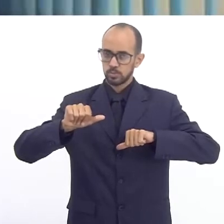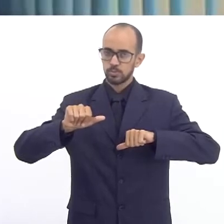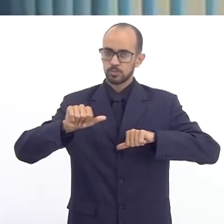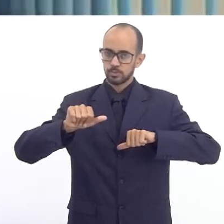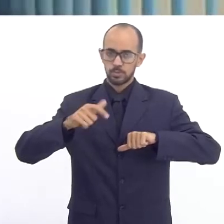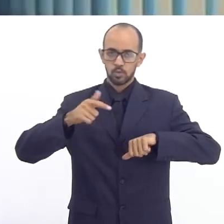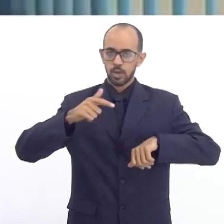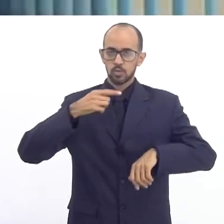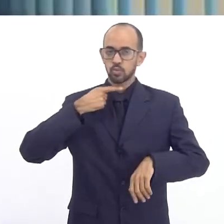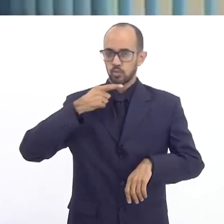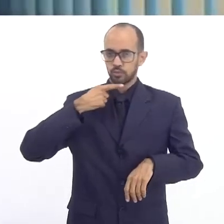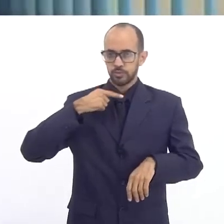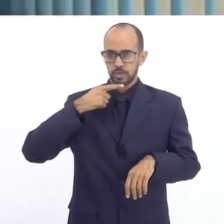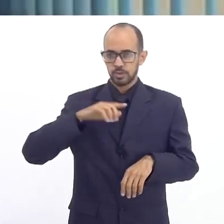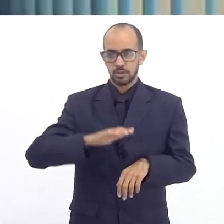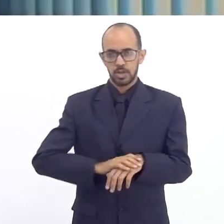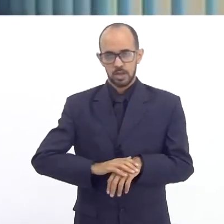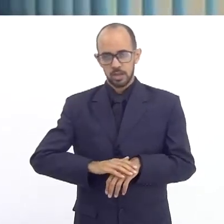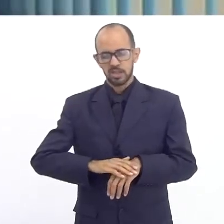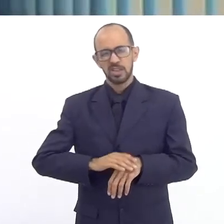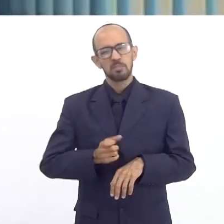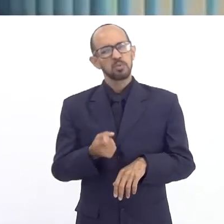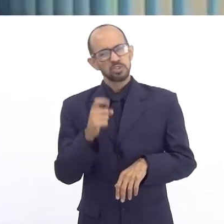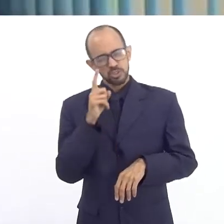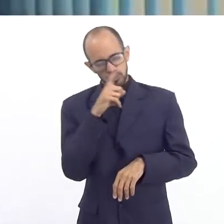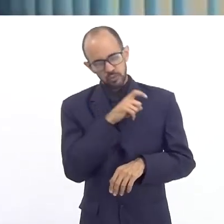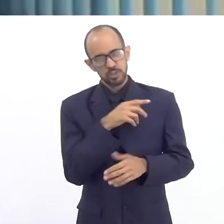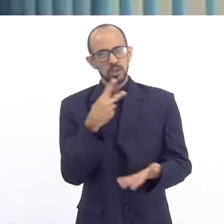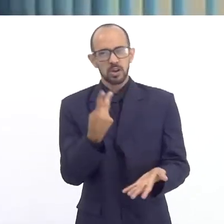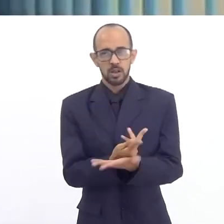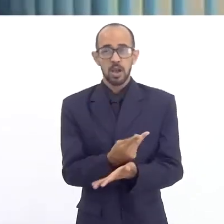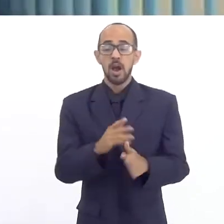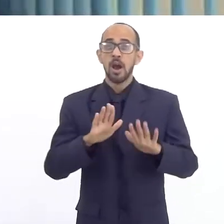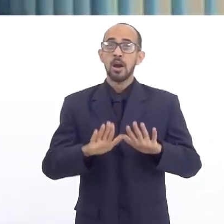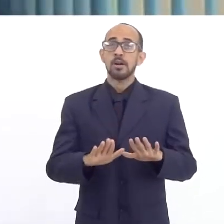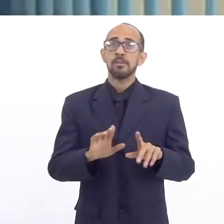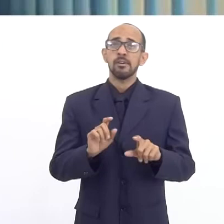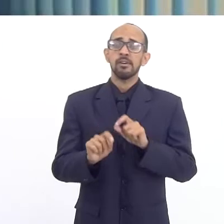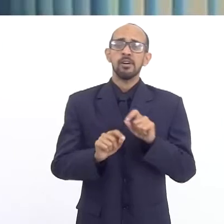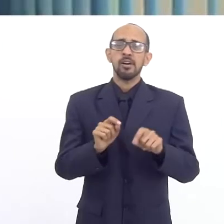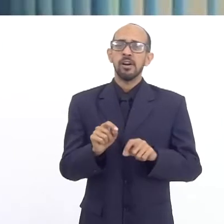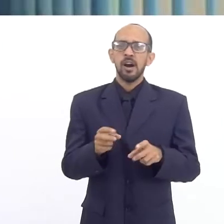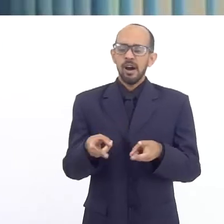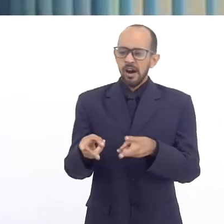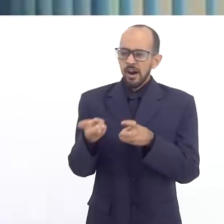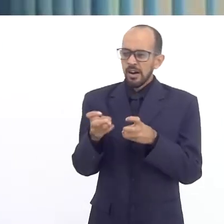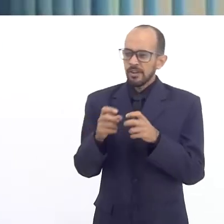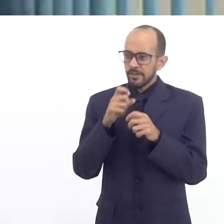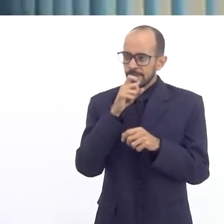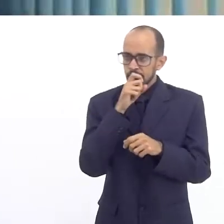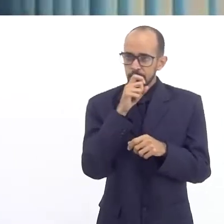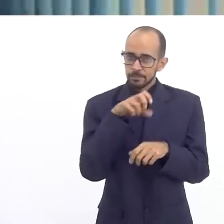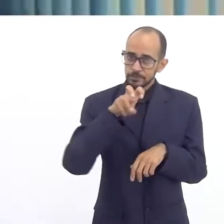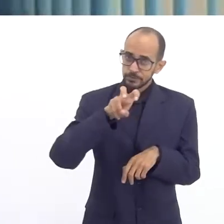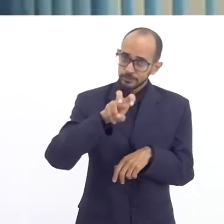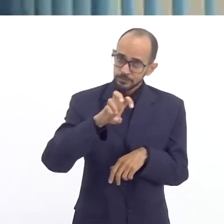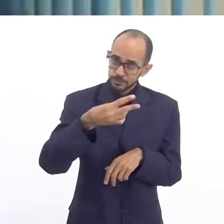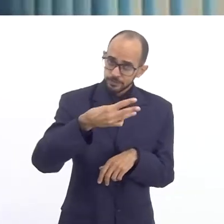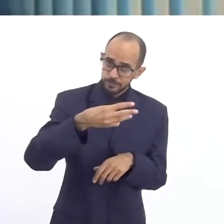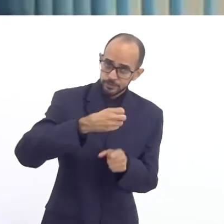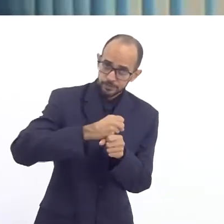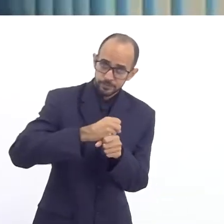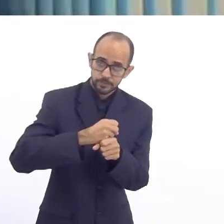sem dúvida, e é até mais ou menos raro isso acontecer. O que eu tenho visto, acompanhado